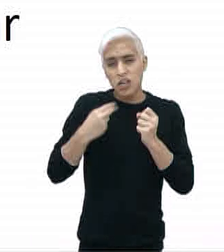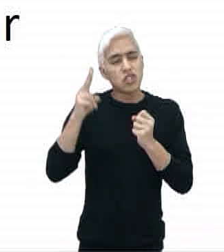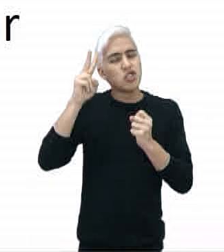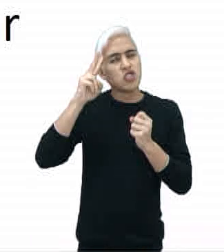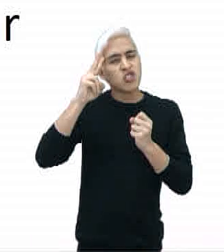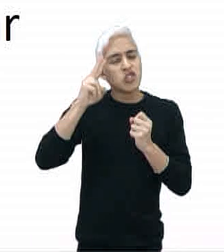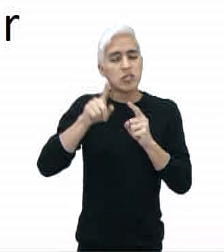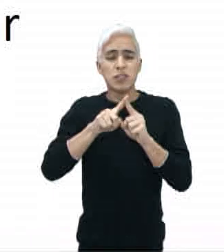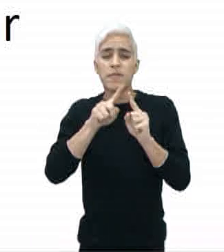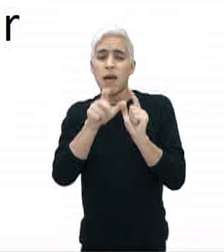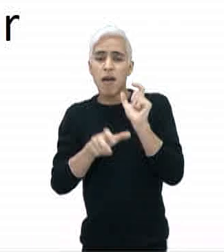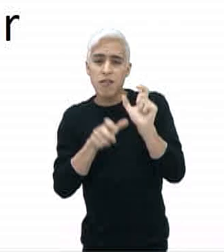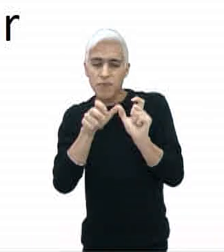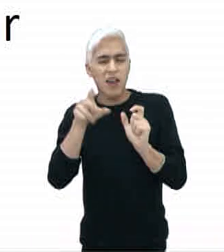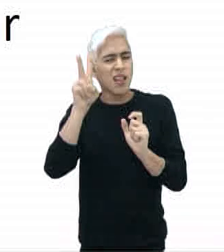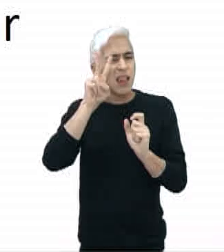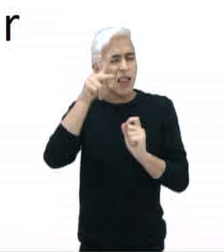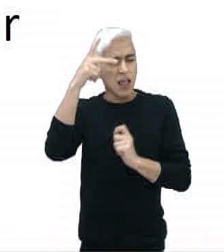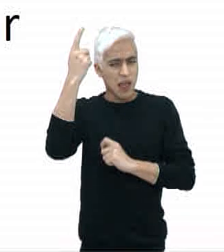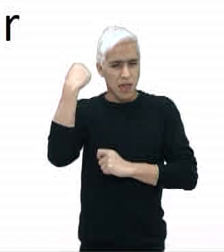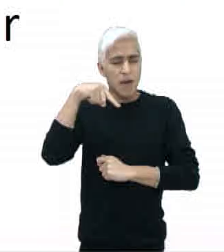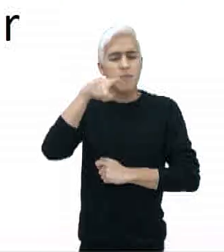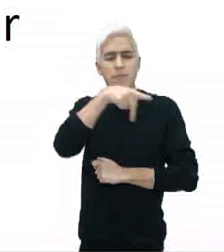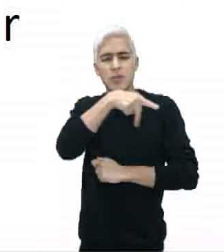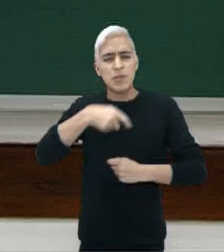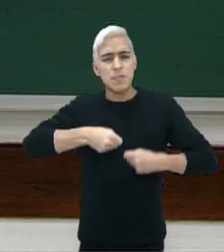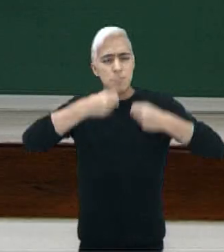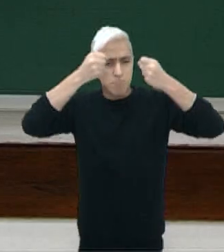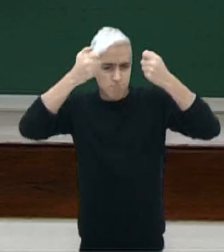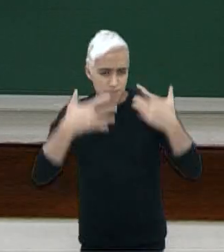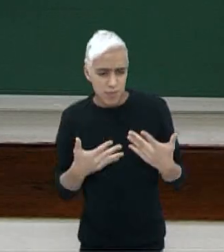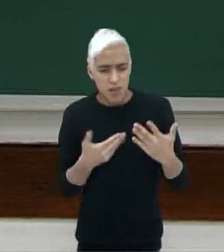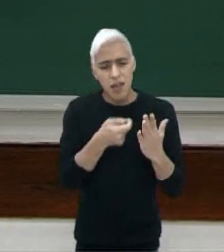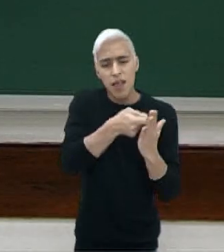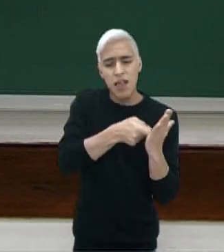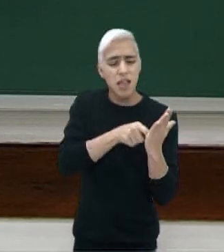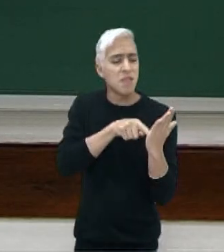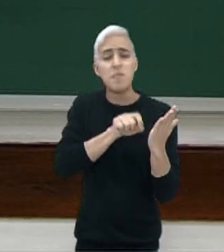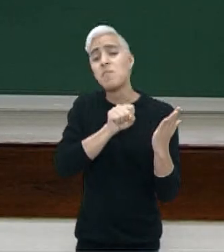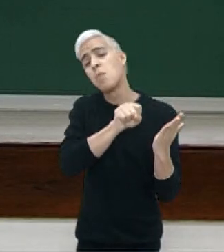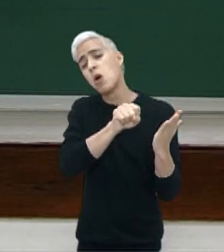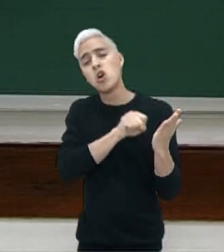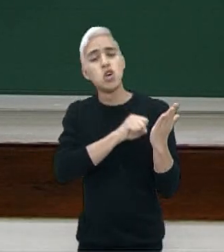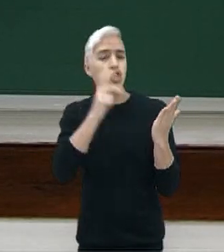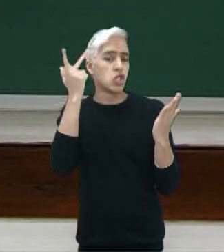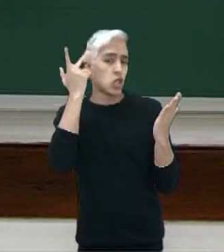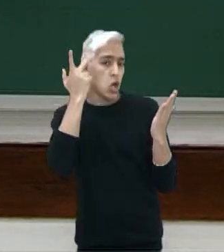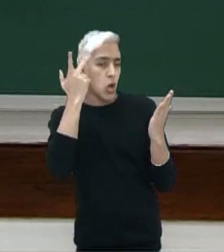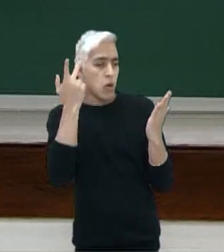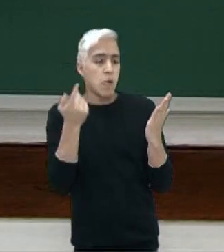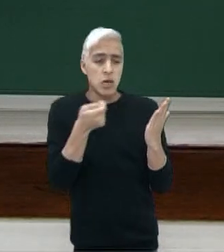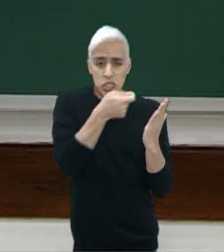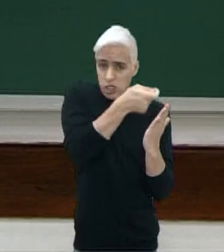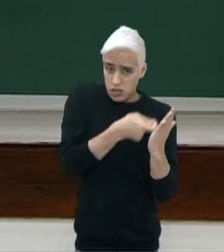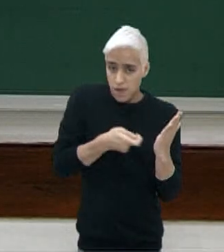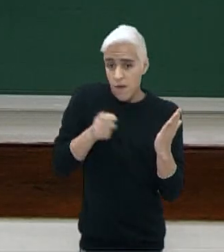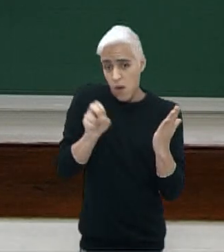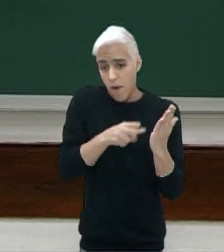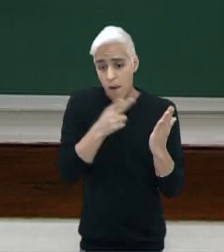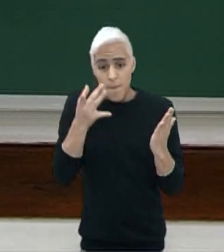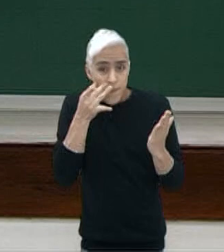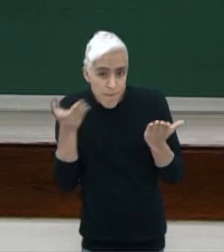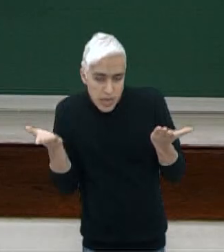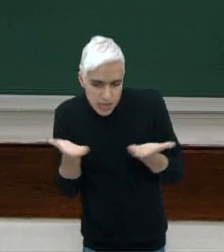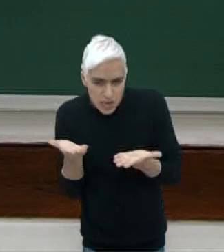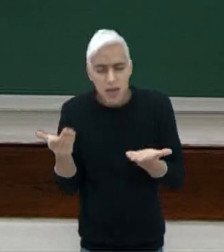os advérbios. Lembram que a professora falou na aula passada que um relato pode ser normalmente escrito ou num presente, que